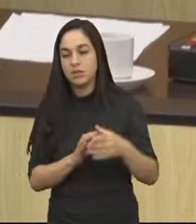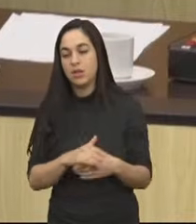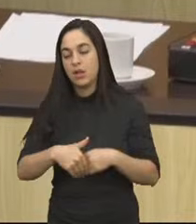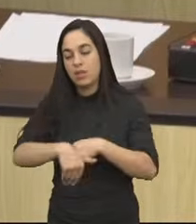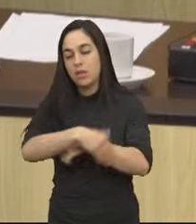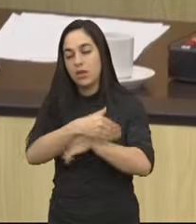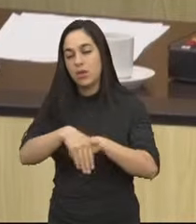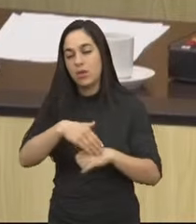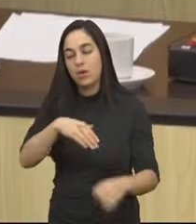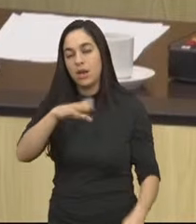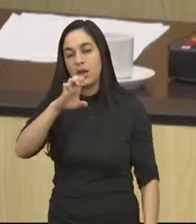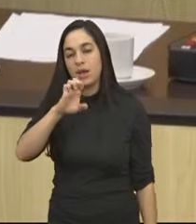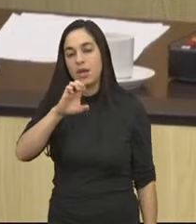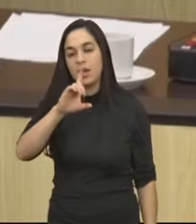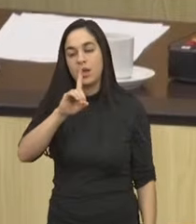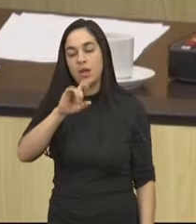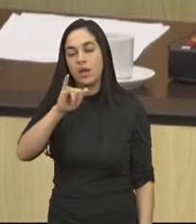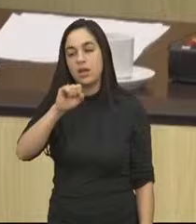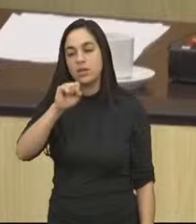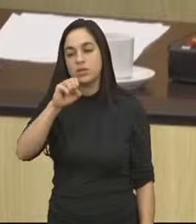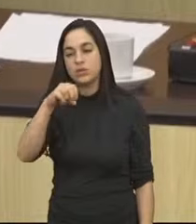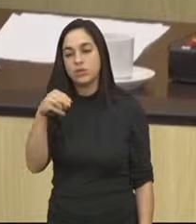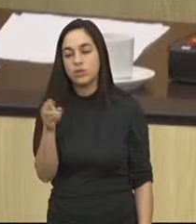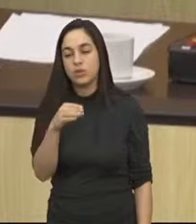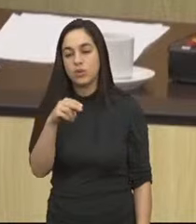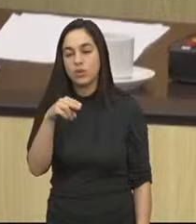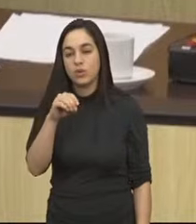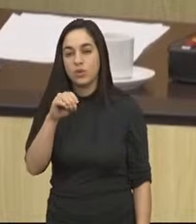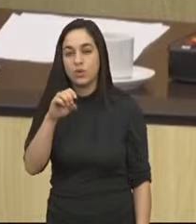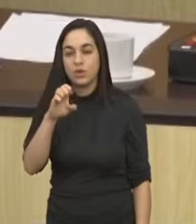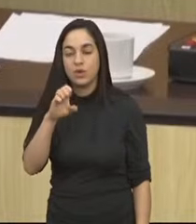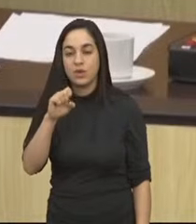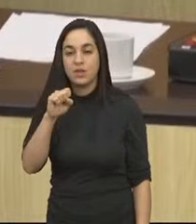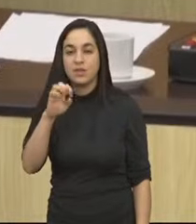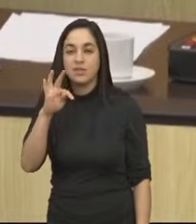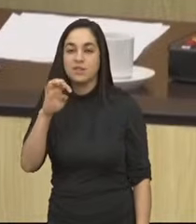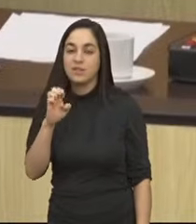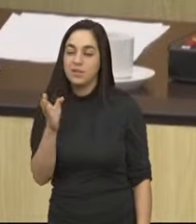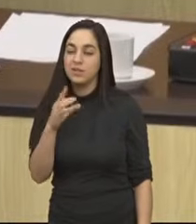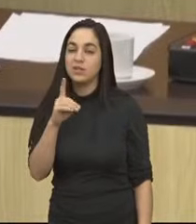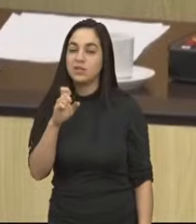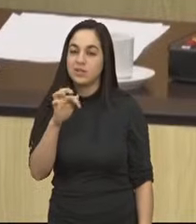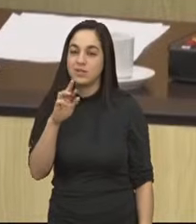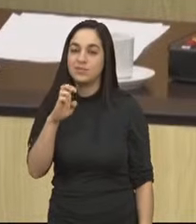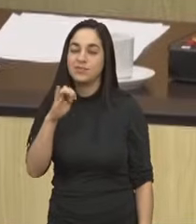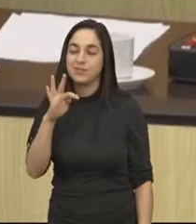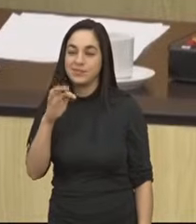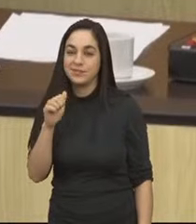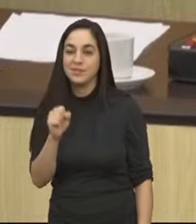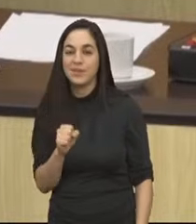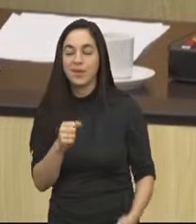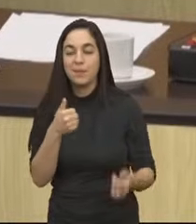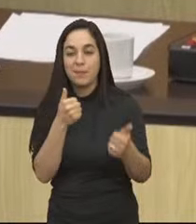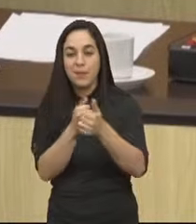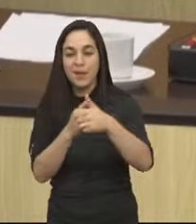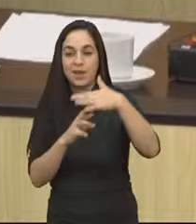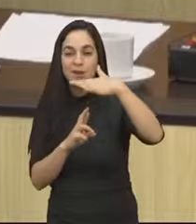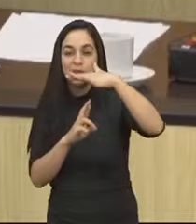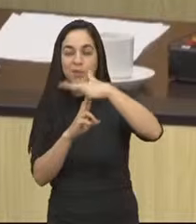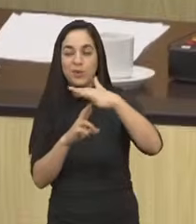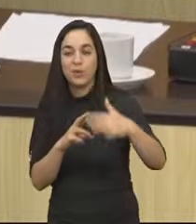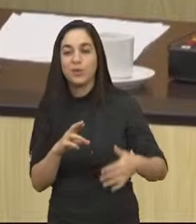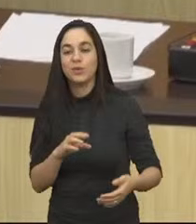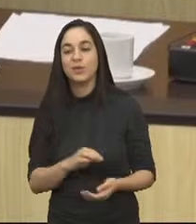estrada Edson Loesque de Freitas, antiga estrada do Tanquinho, próximo ao ponto de ônibus.